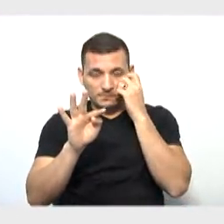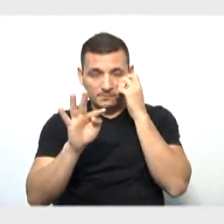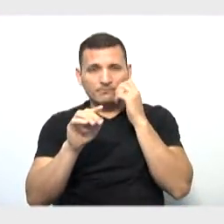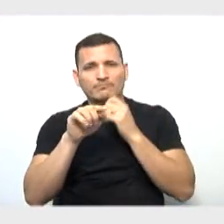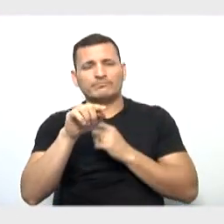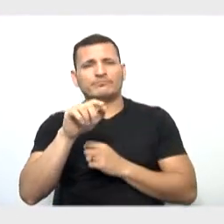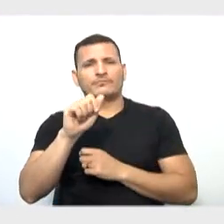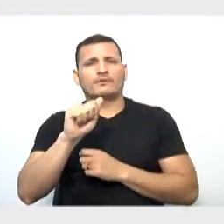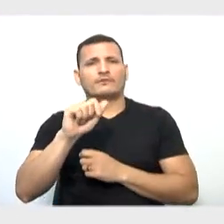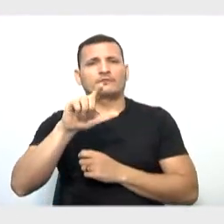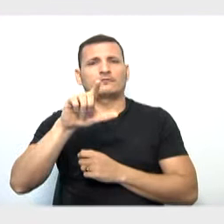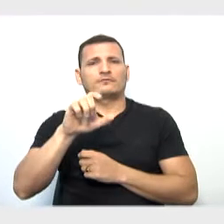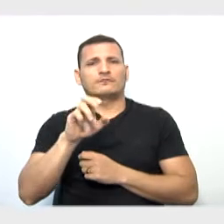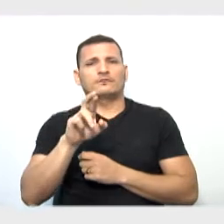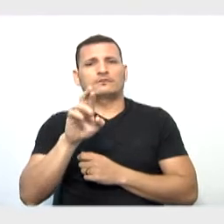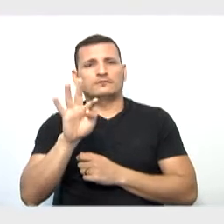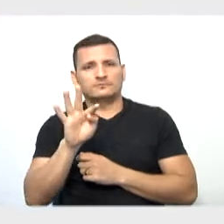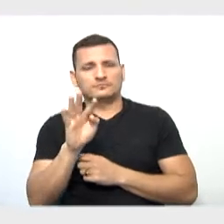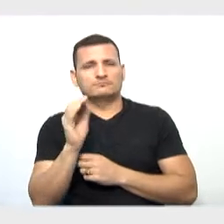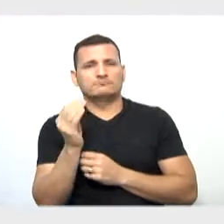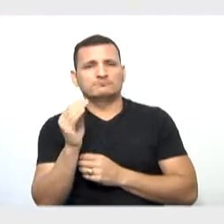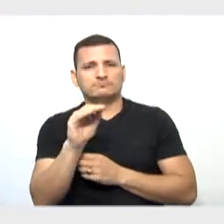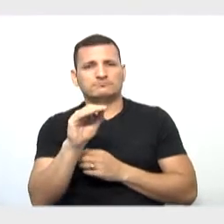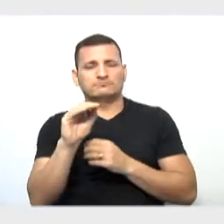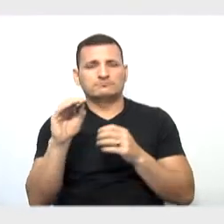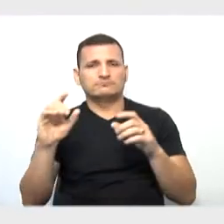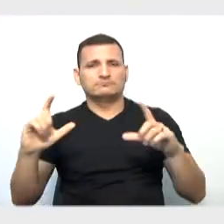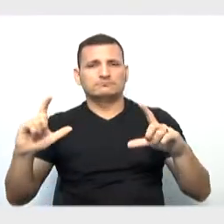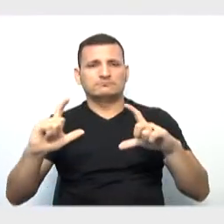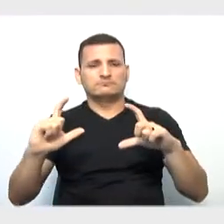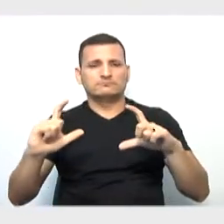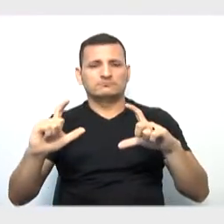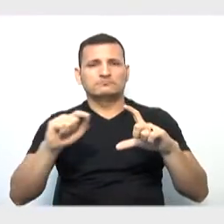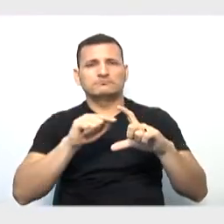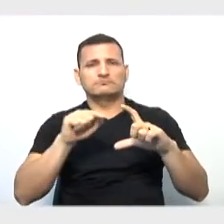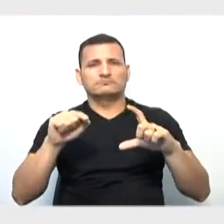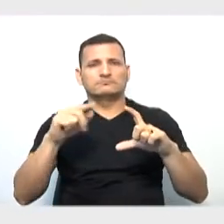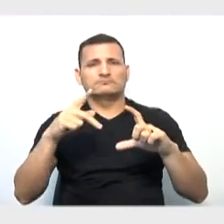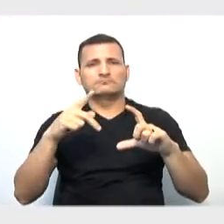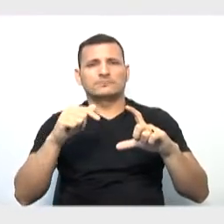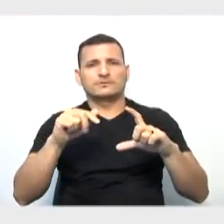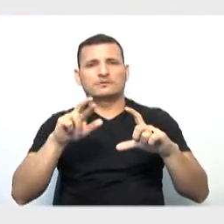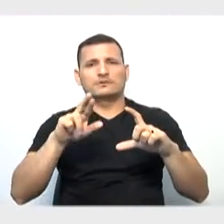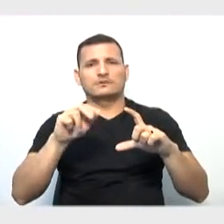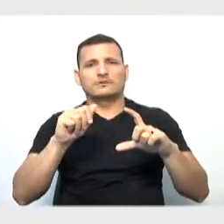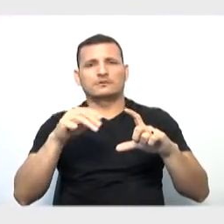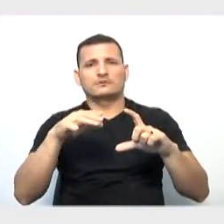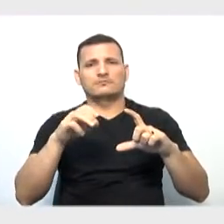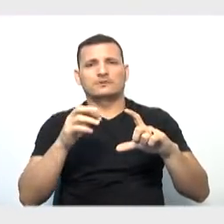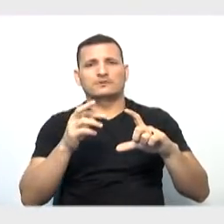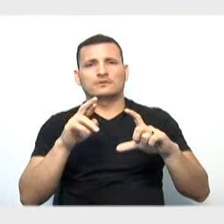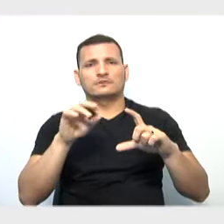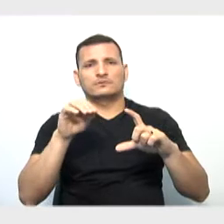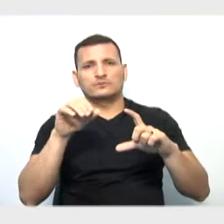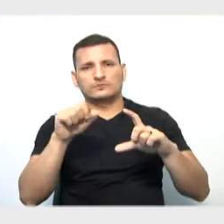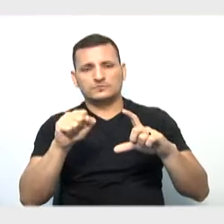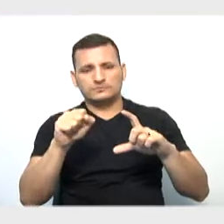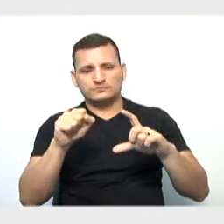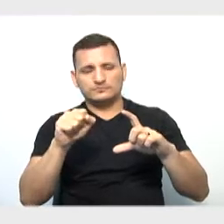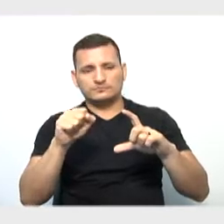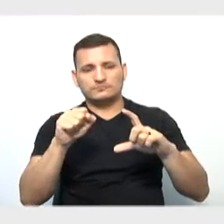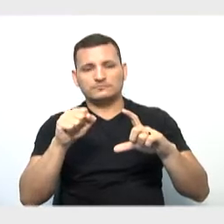desse alerta, eu vou colocar aqui dentro dos parênteses os parâmetros, ou seja, os valores que vai aparecer